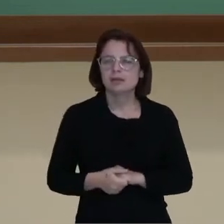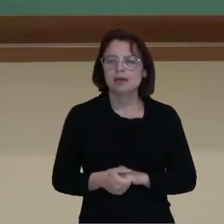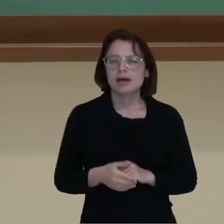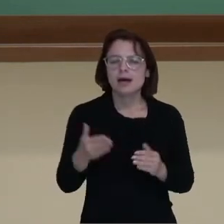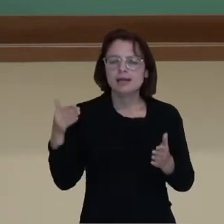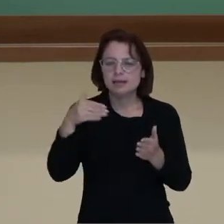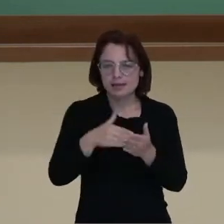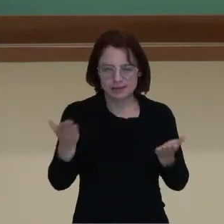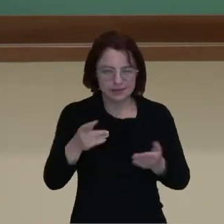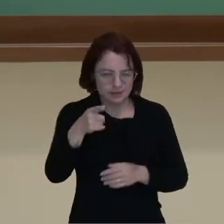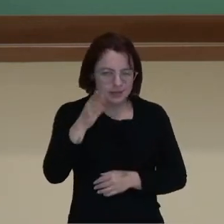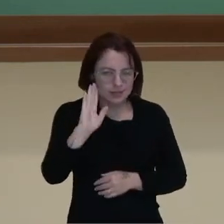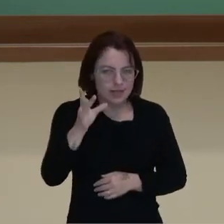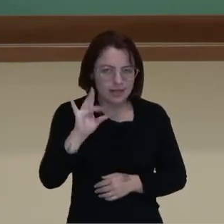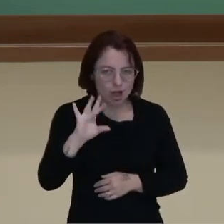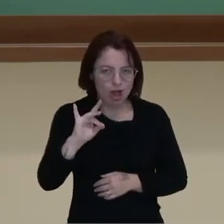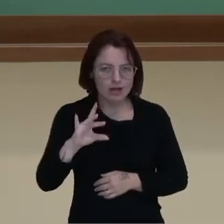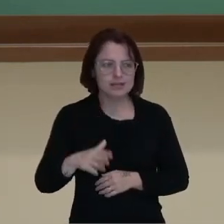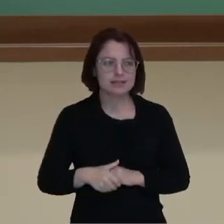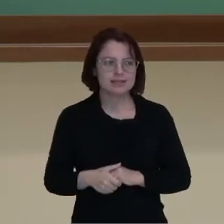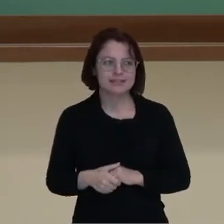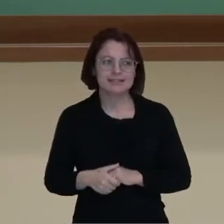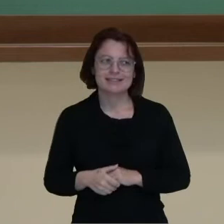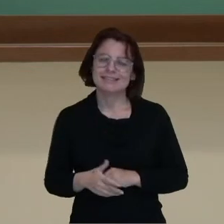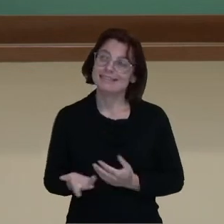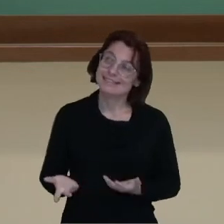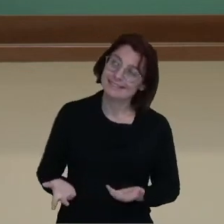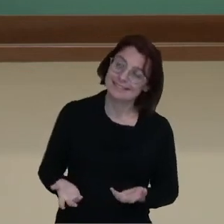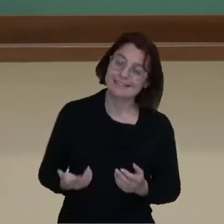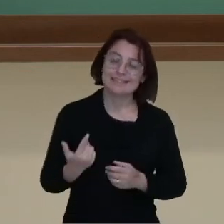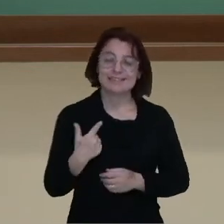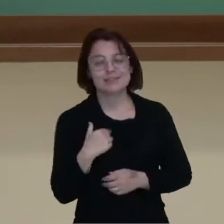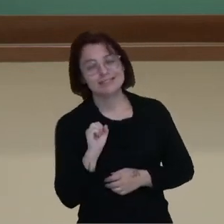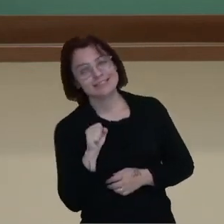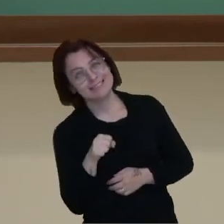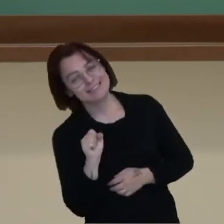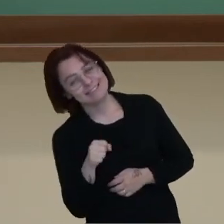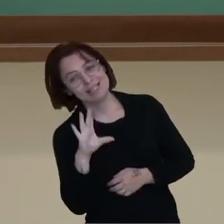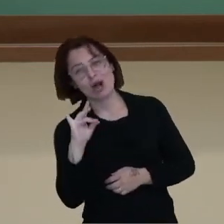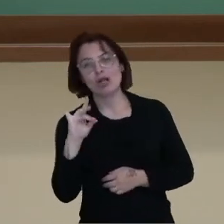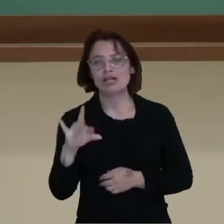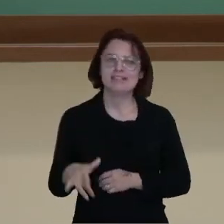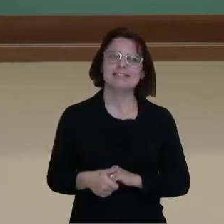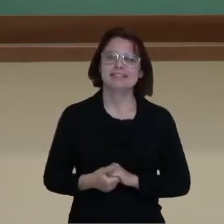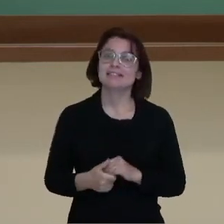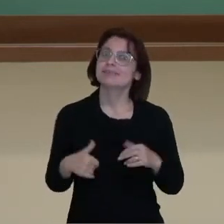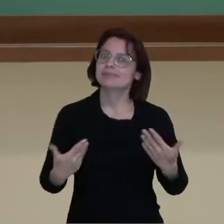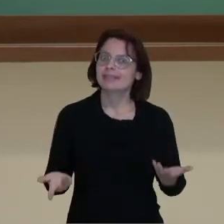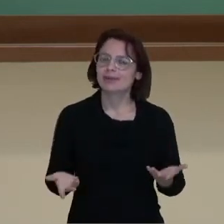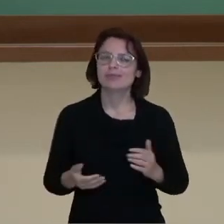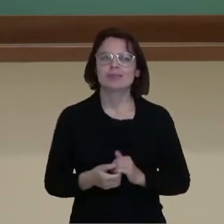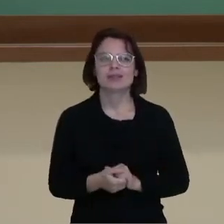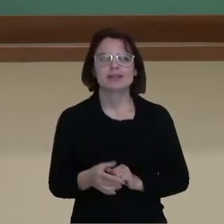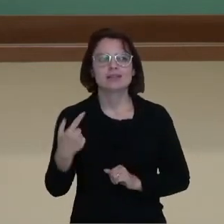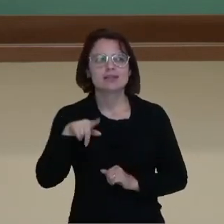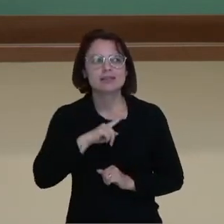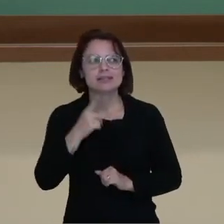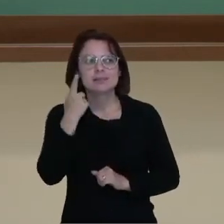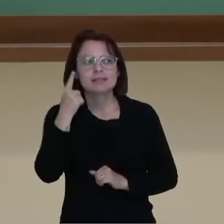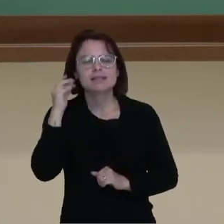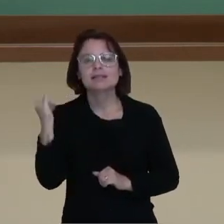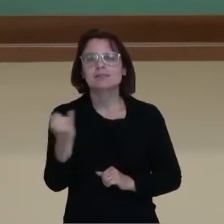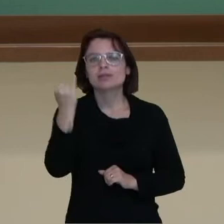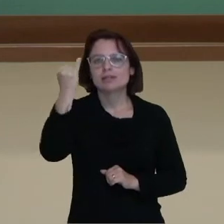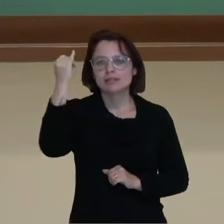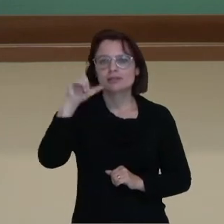aqui, já colou já? A maioria fala assim, professora, já, né? Então, é importante que a gente pense também que